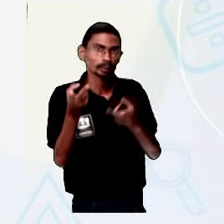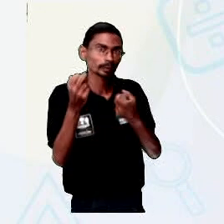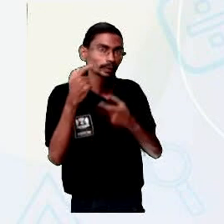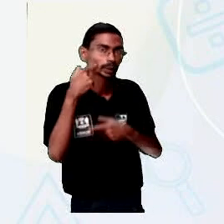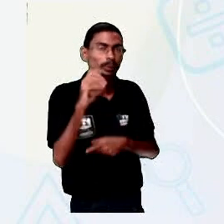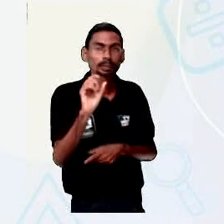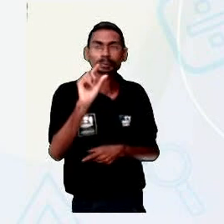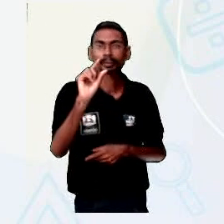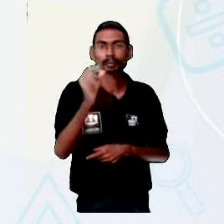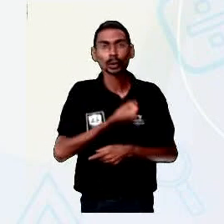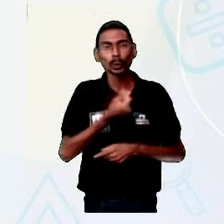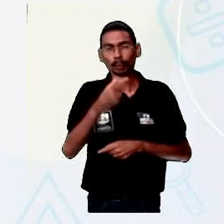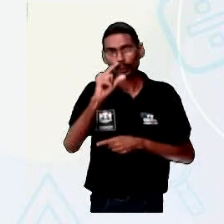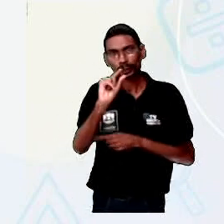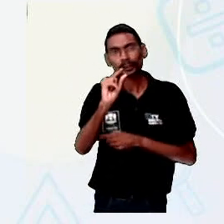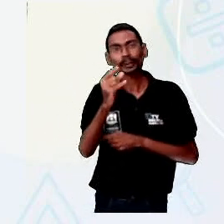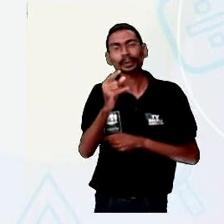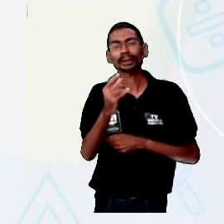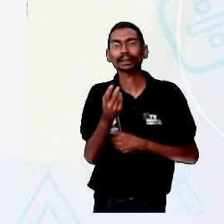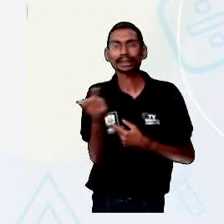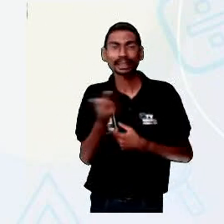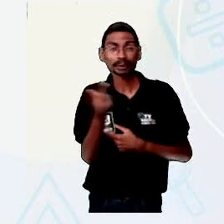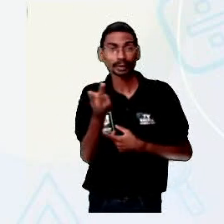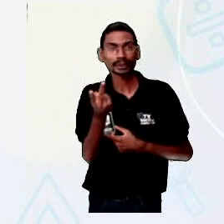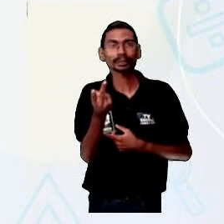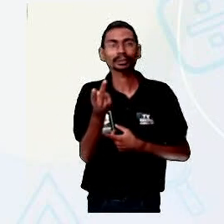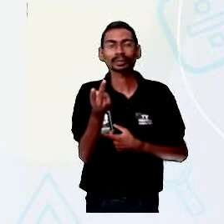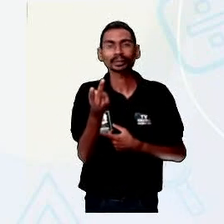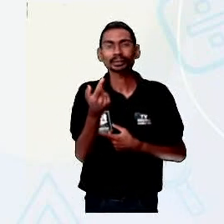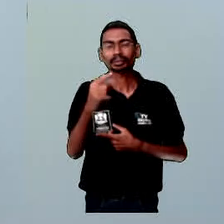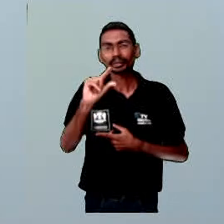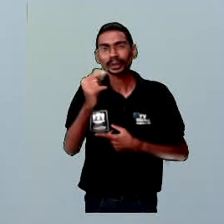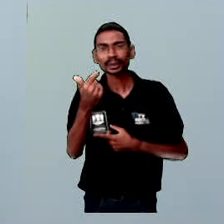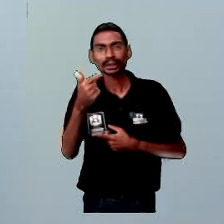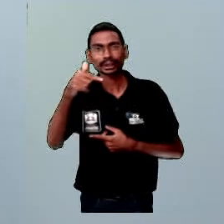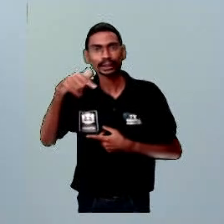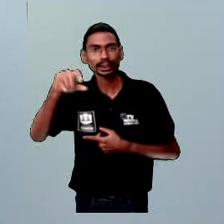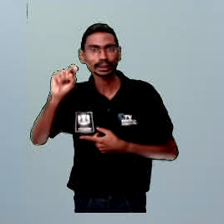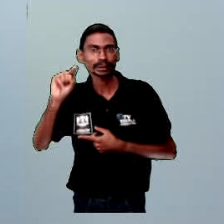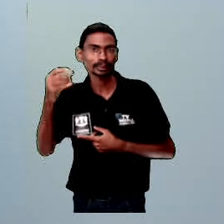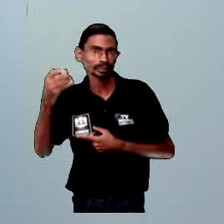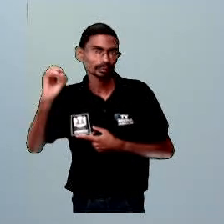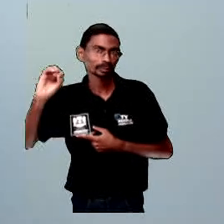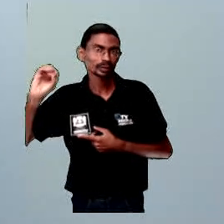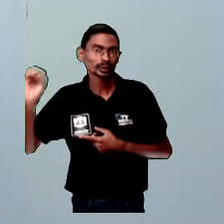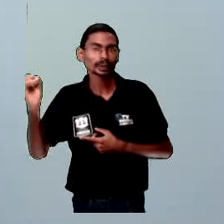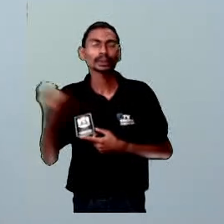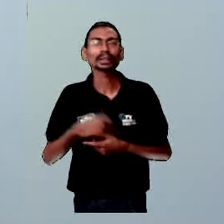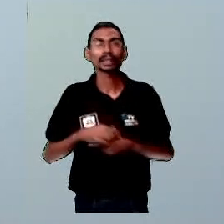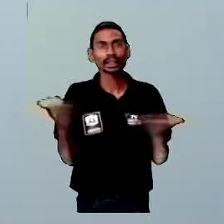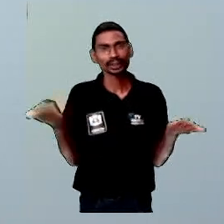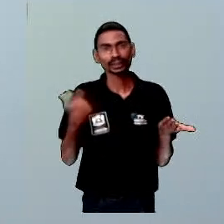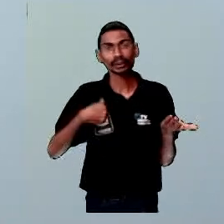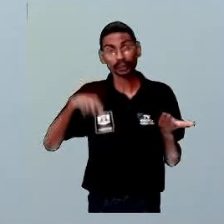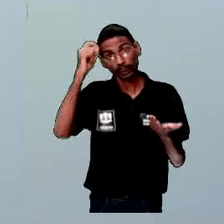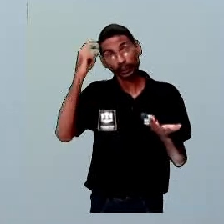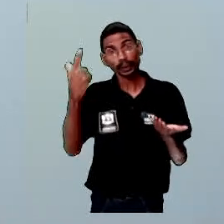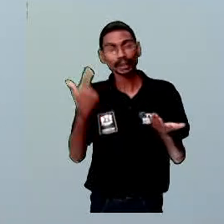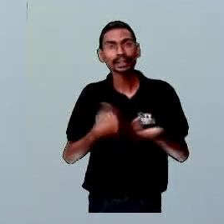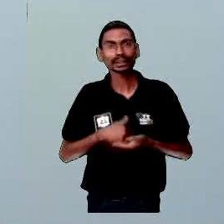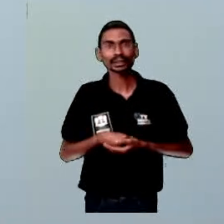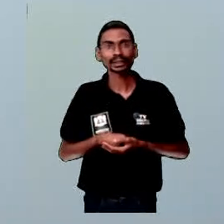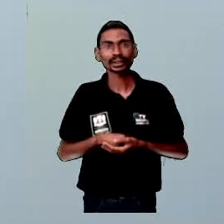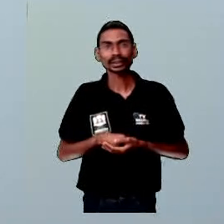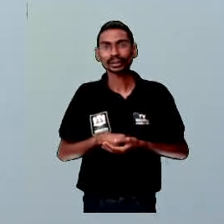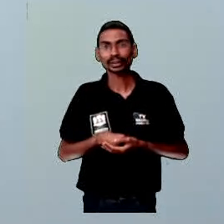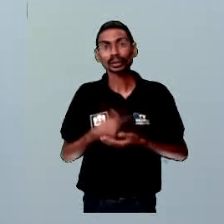ímpar maior que 7.000. Opa, aí já tem outra ideia, né? Já tem outra condição. Eu vou deixar vocês com